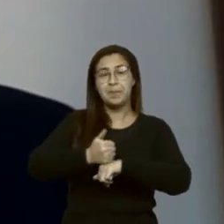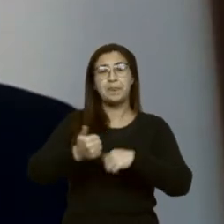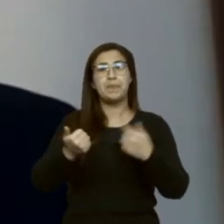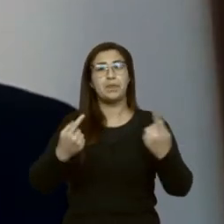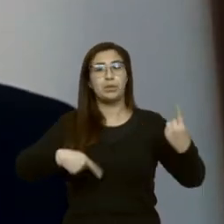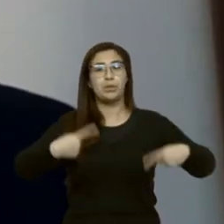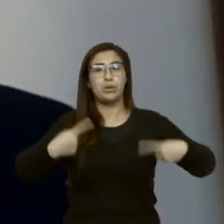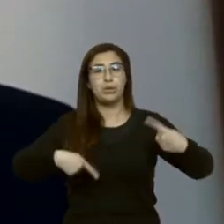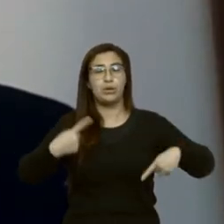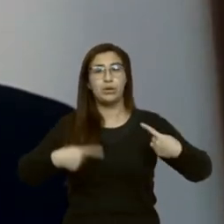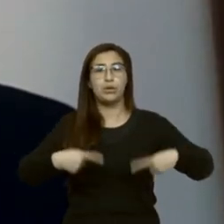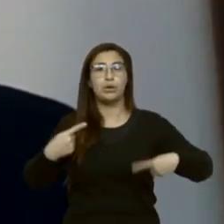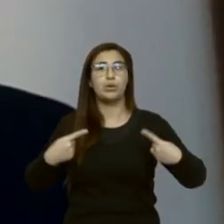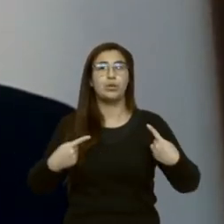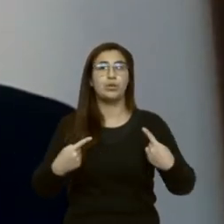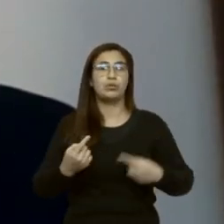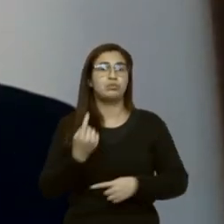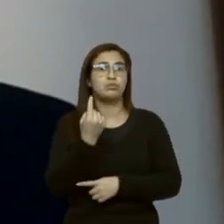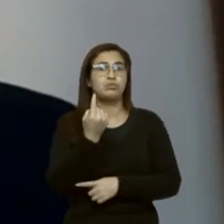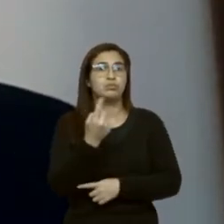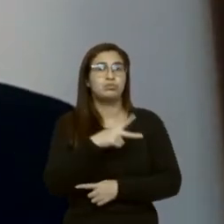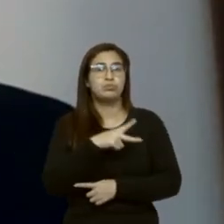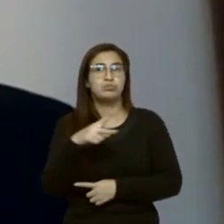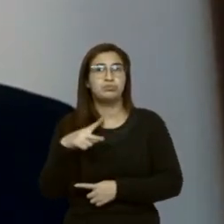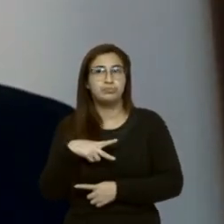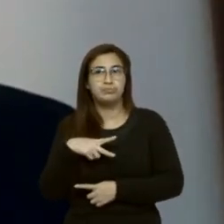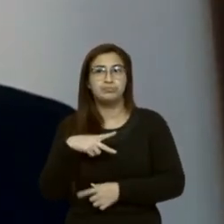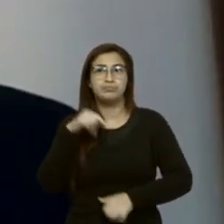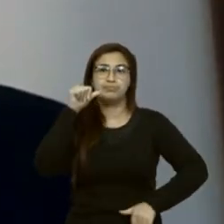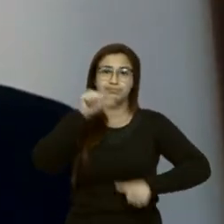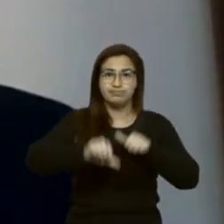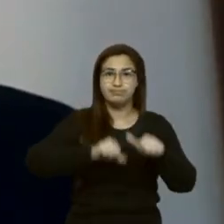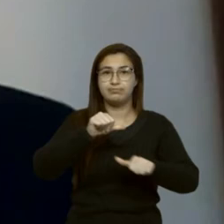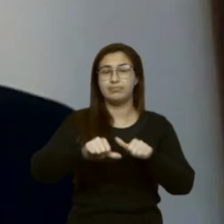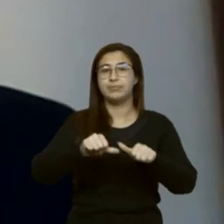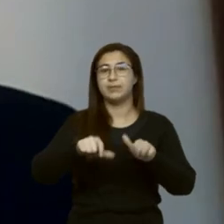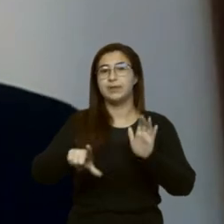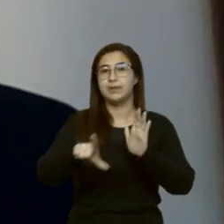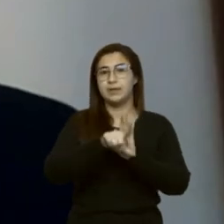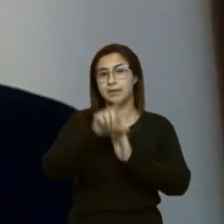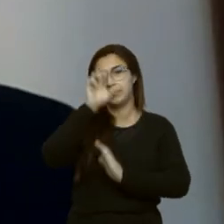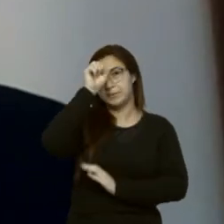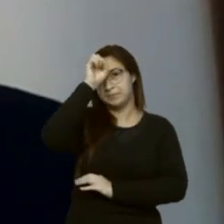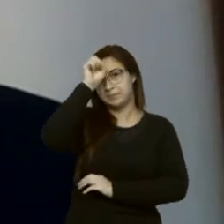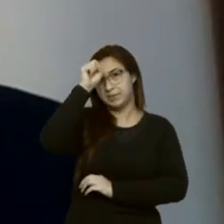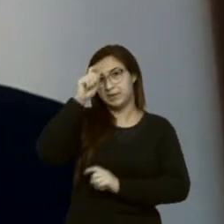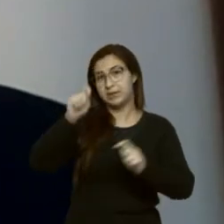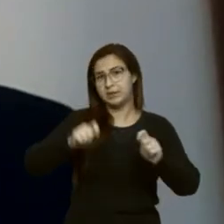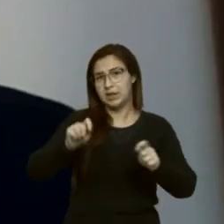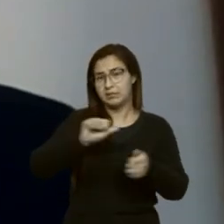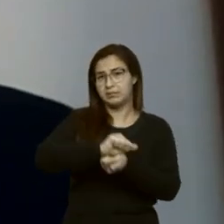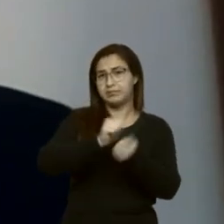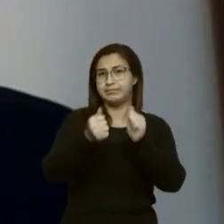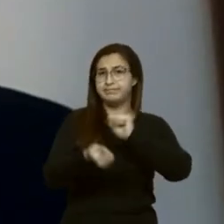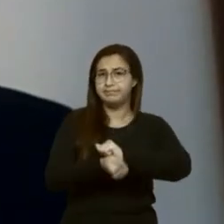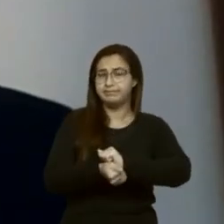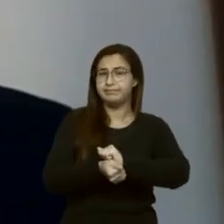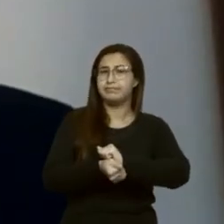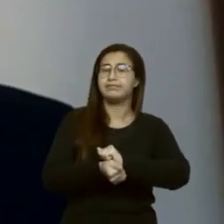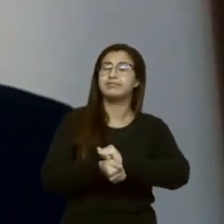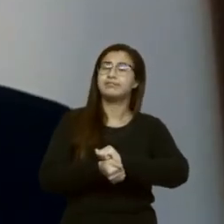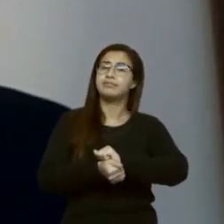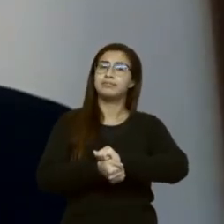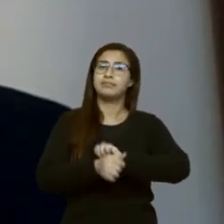discutindo publicamente mudanças na lei de aprendizagem para adequar a legislação à